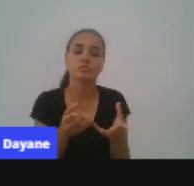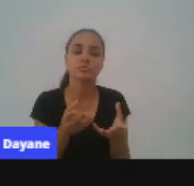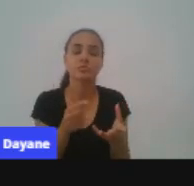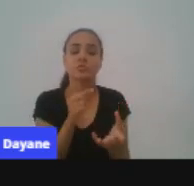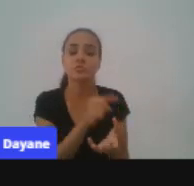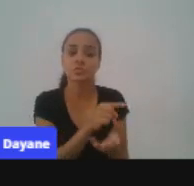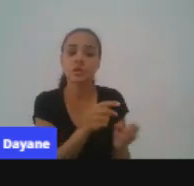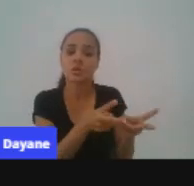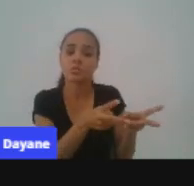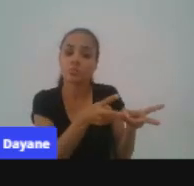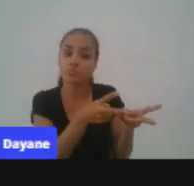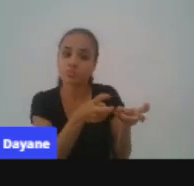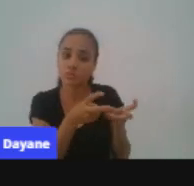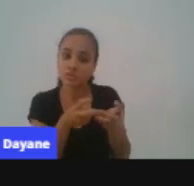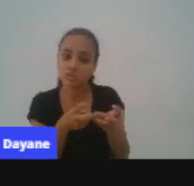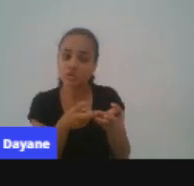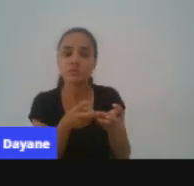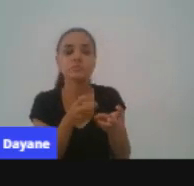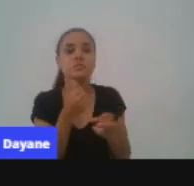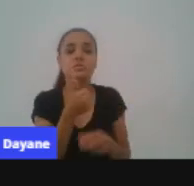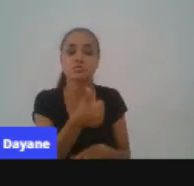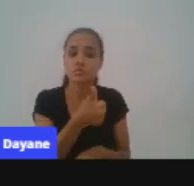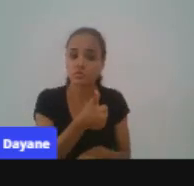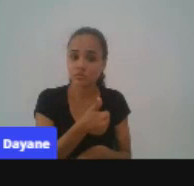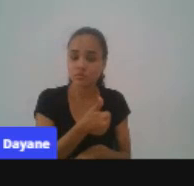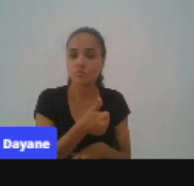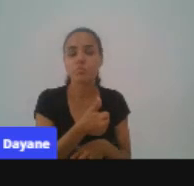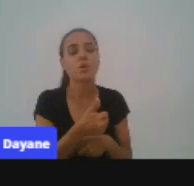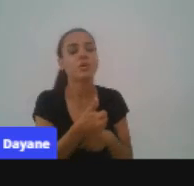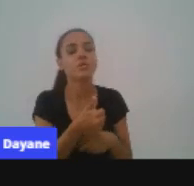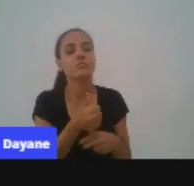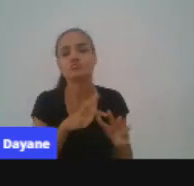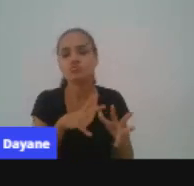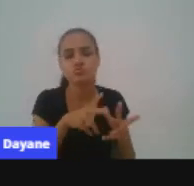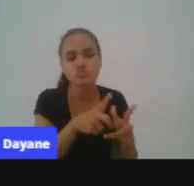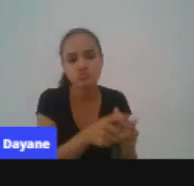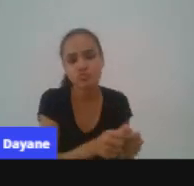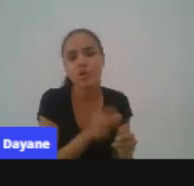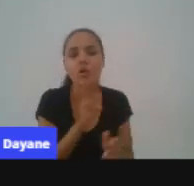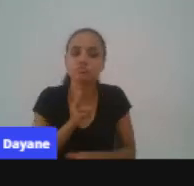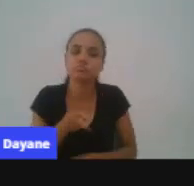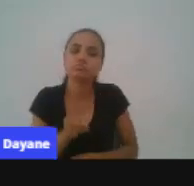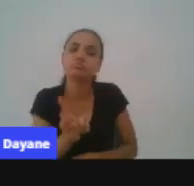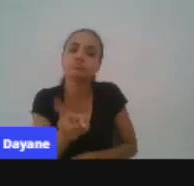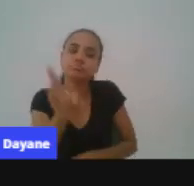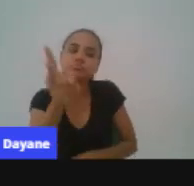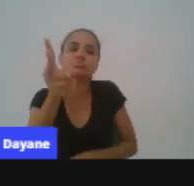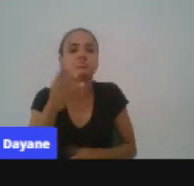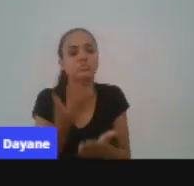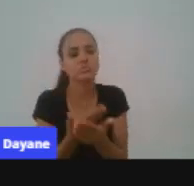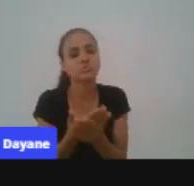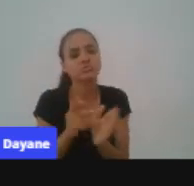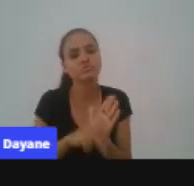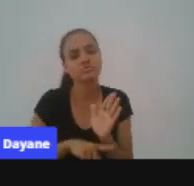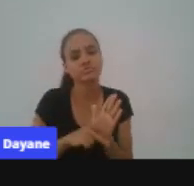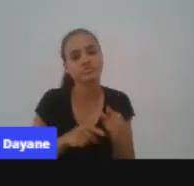continuidade às suas aulas, como você já tinha planejado. O próximo slide, por gentileza.